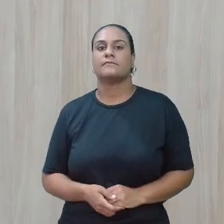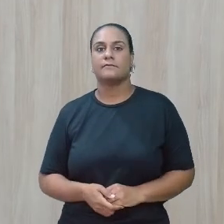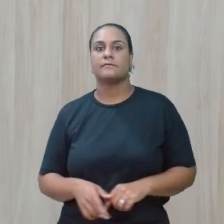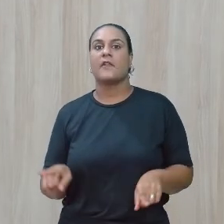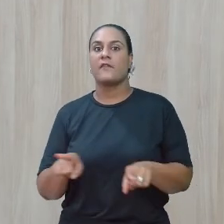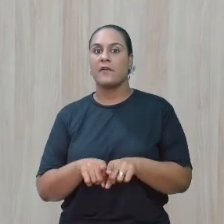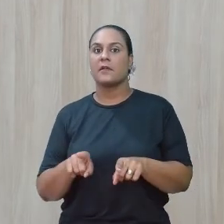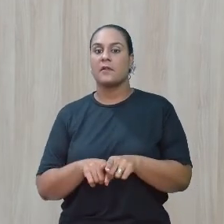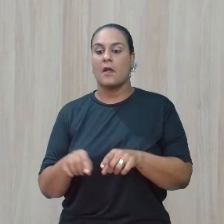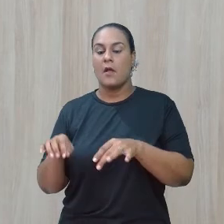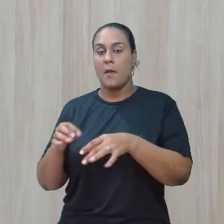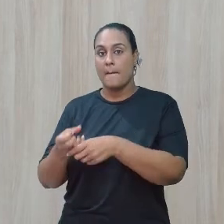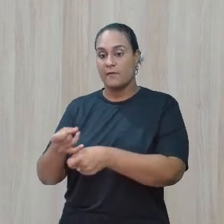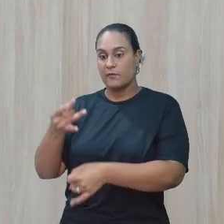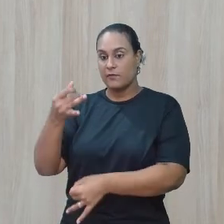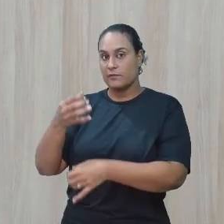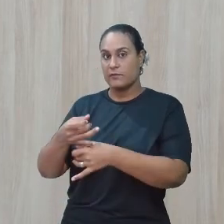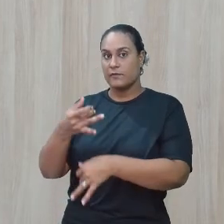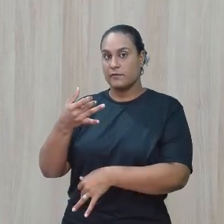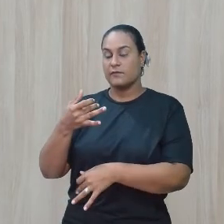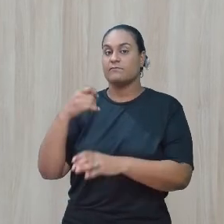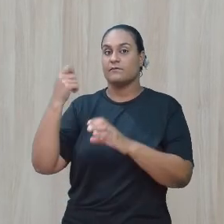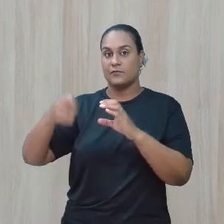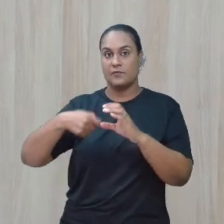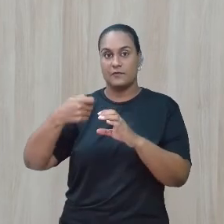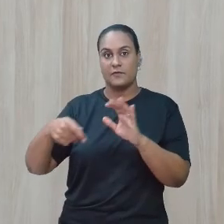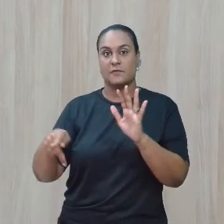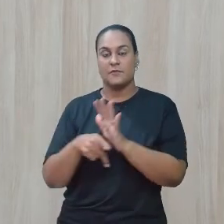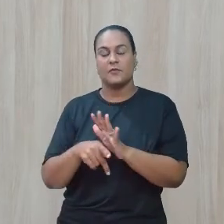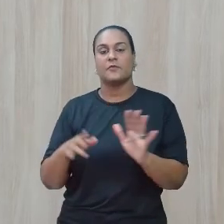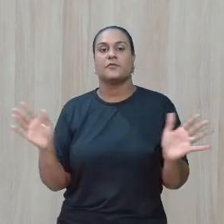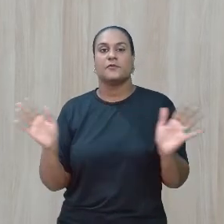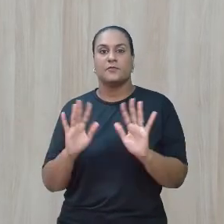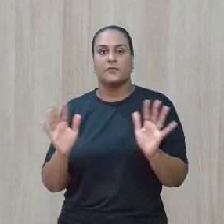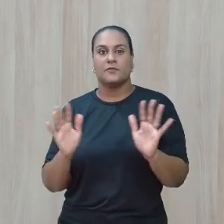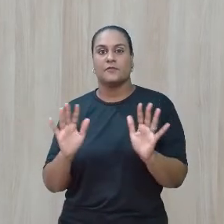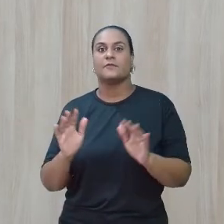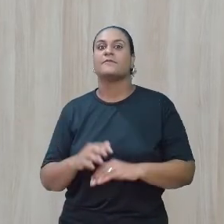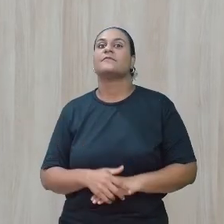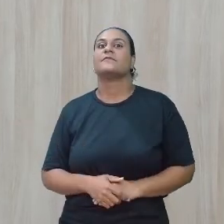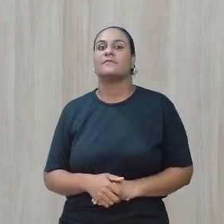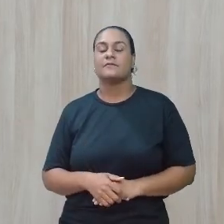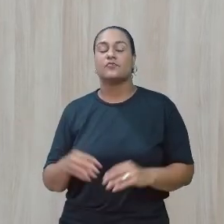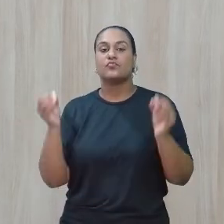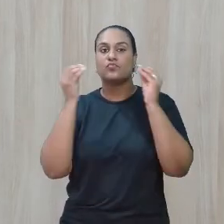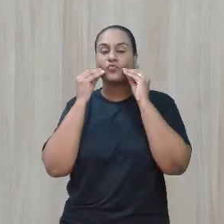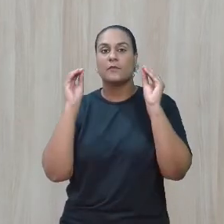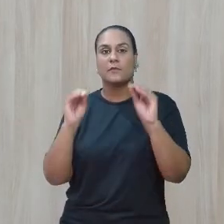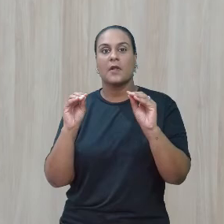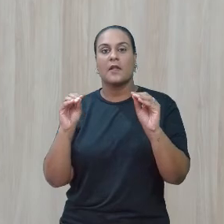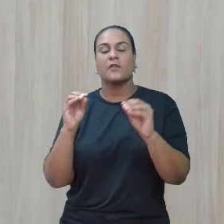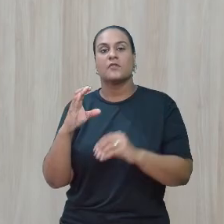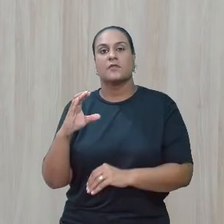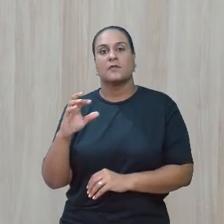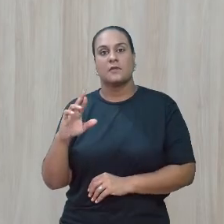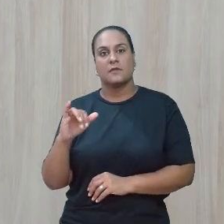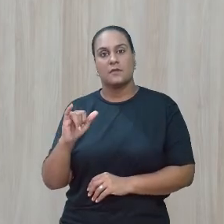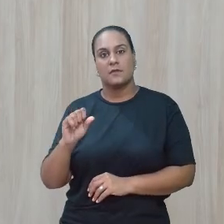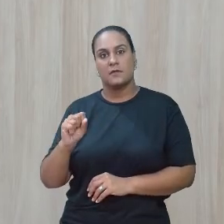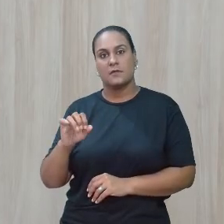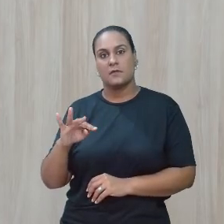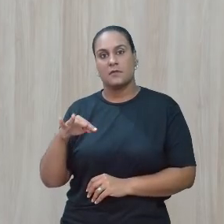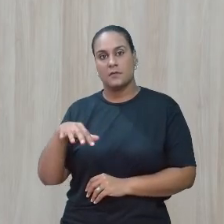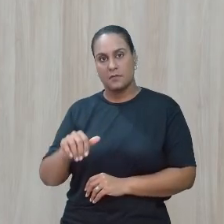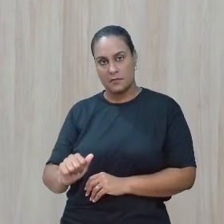na descrição do vídeo também lá no YouTube. Então, vou ficando por aqui. Um beijo para a dona Cristina também, né? A queridíssima